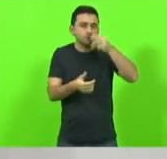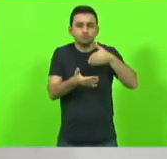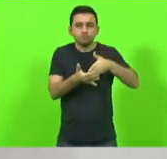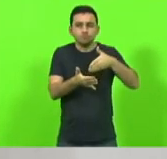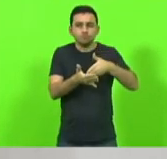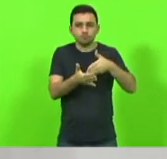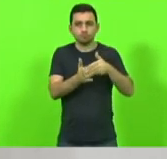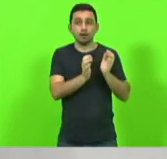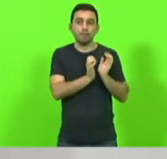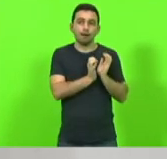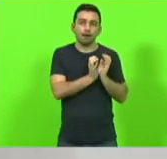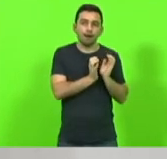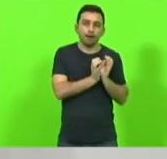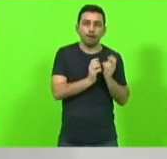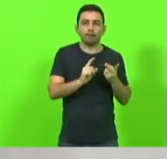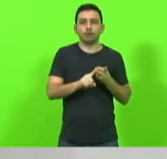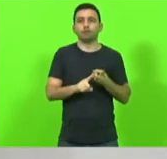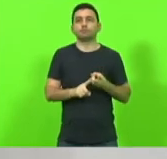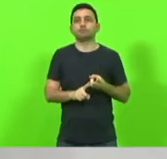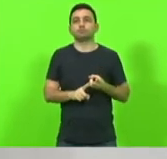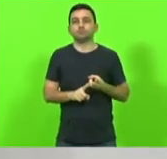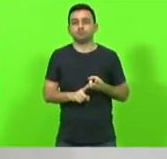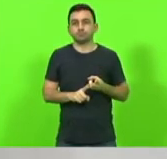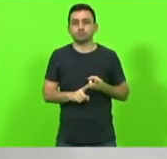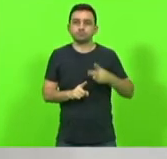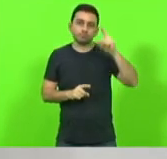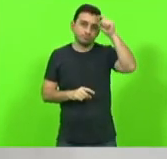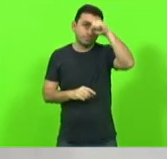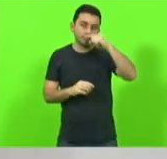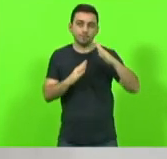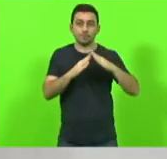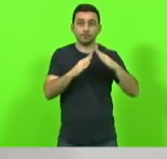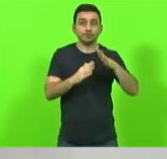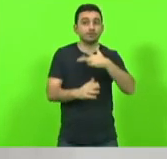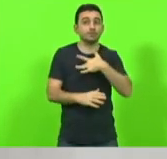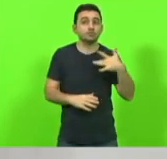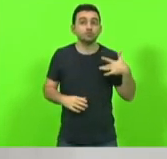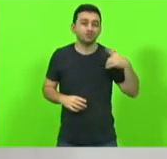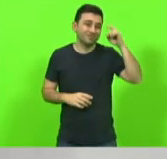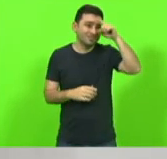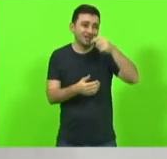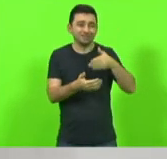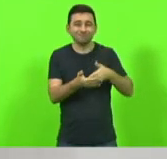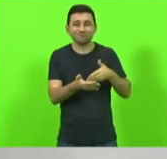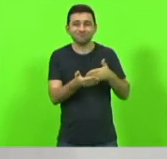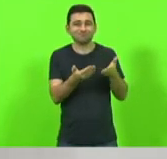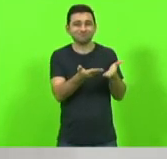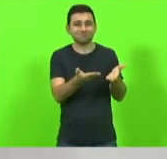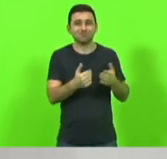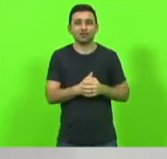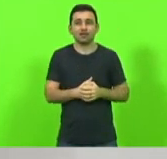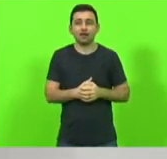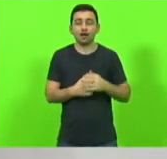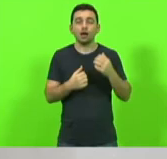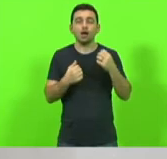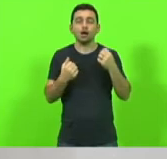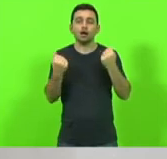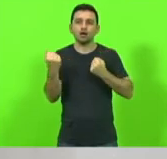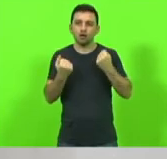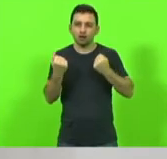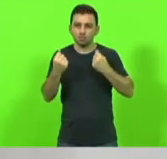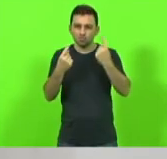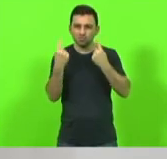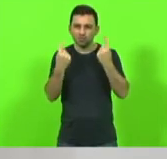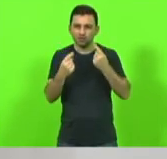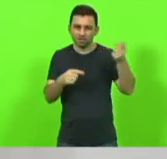APAE, ver a dificuldade do posto de saúde, ver se a ambulância que traz os pacientes